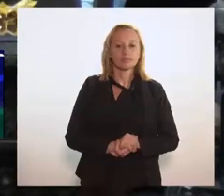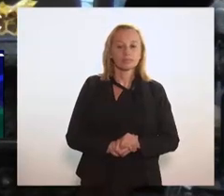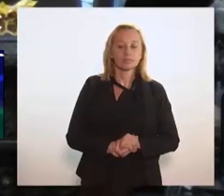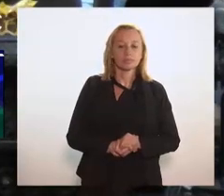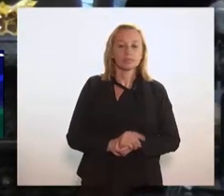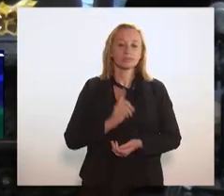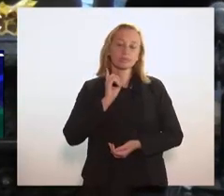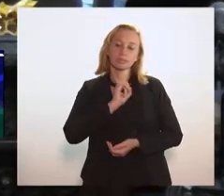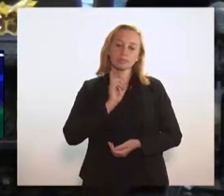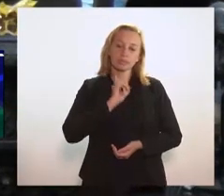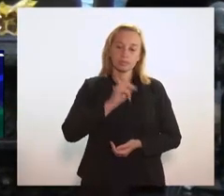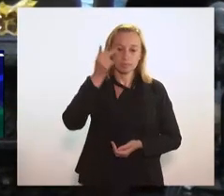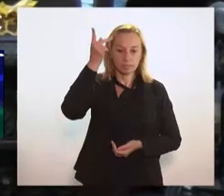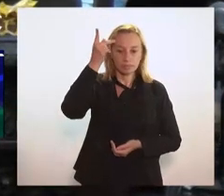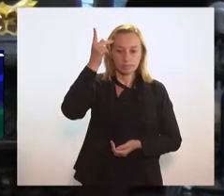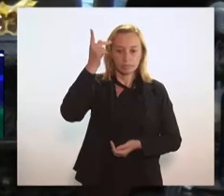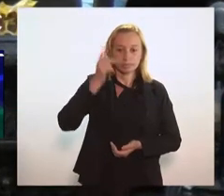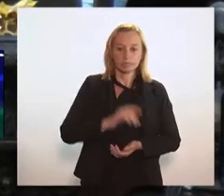Minas Gerais e São Paulo.